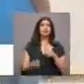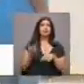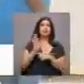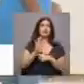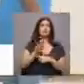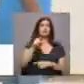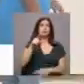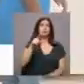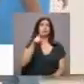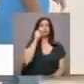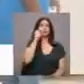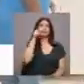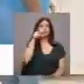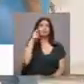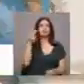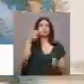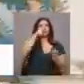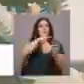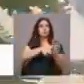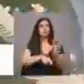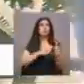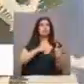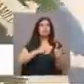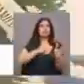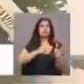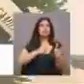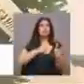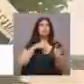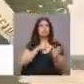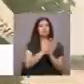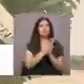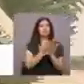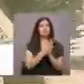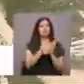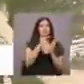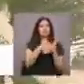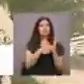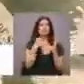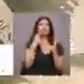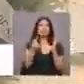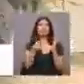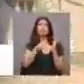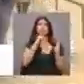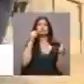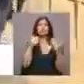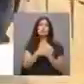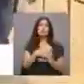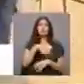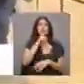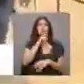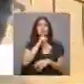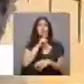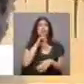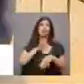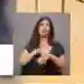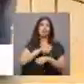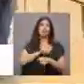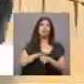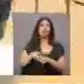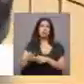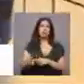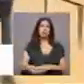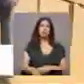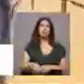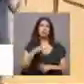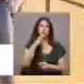deles. Foi sepultado este sábado com a indicação na certidão de óbito que uma das prováveis causas de morte foi Covid-19.